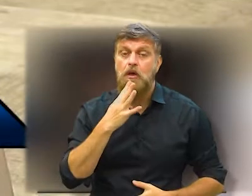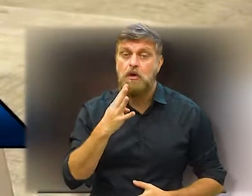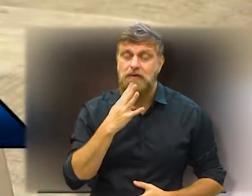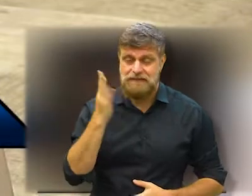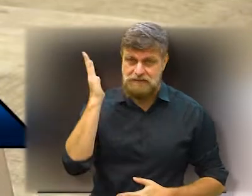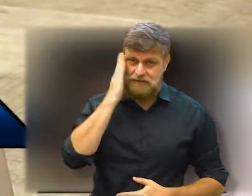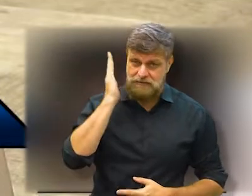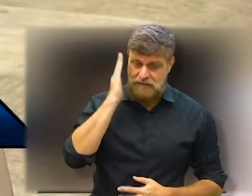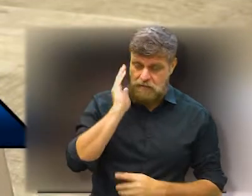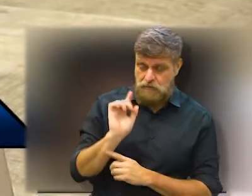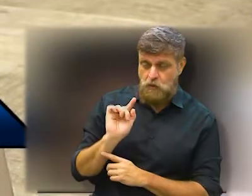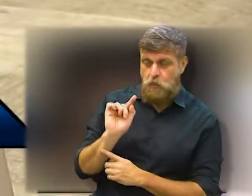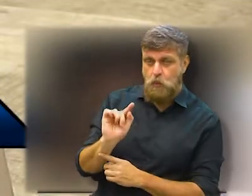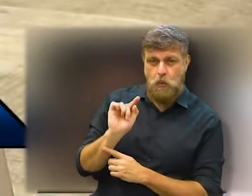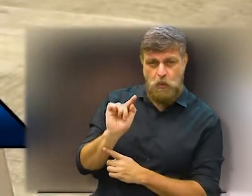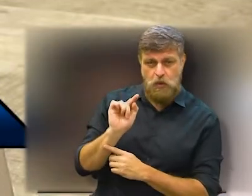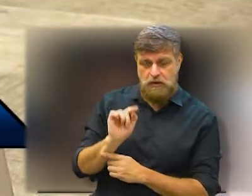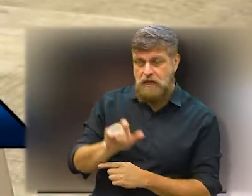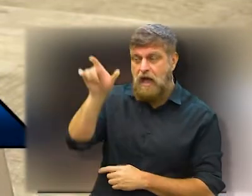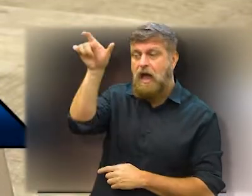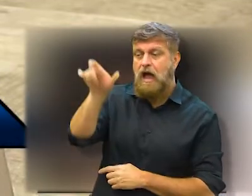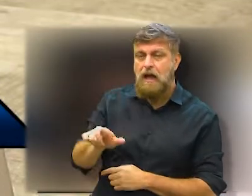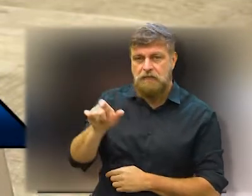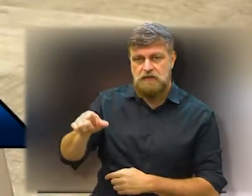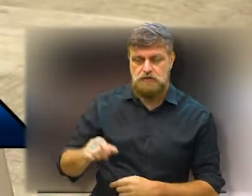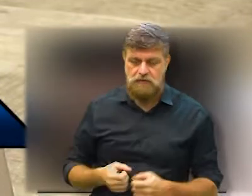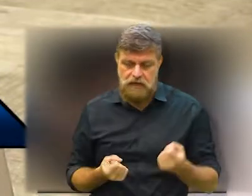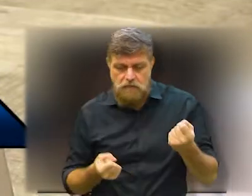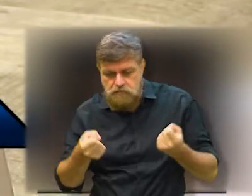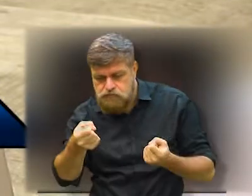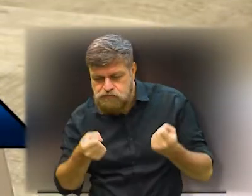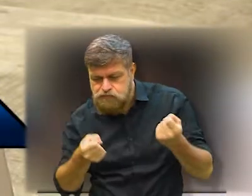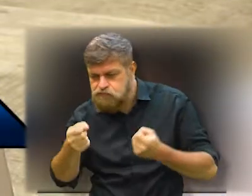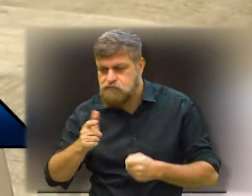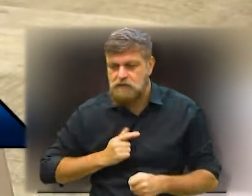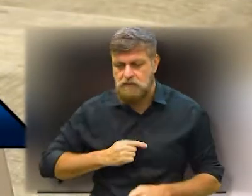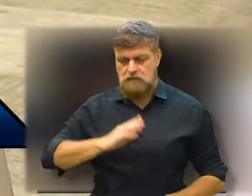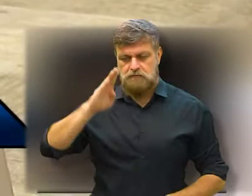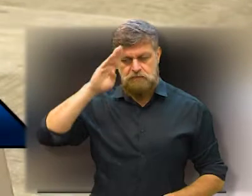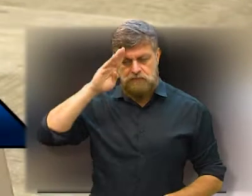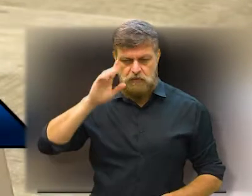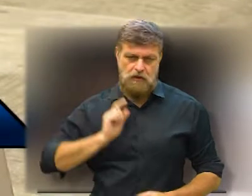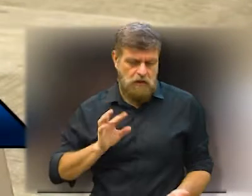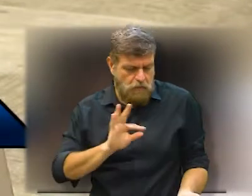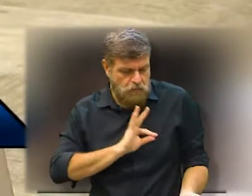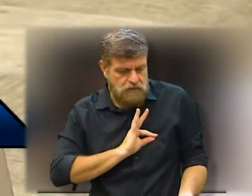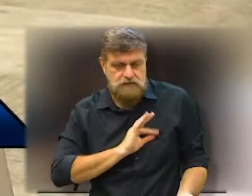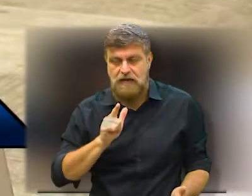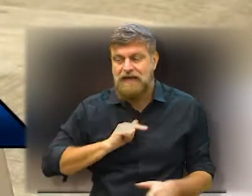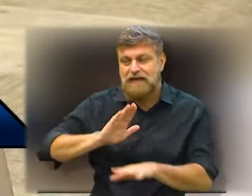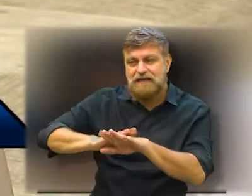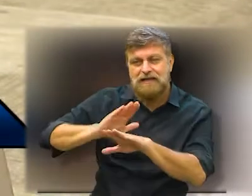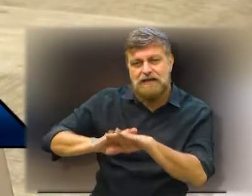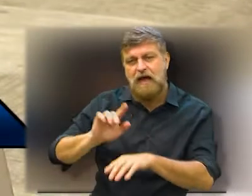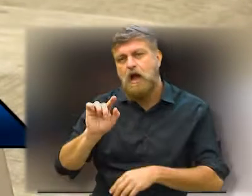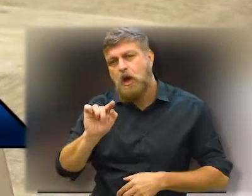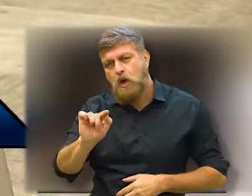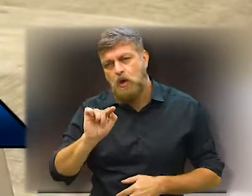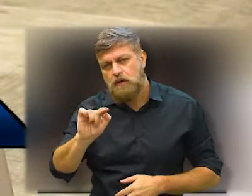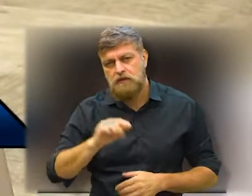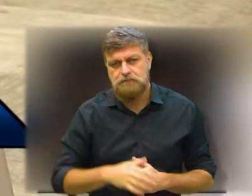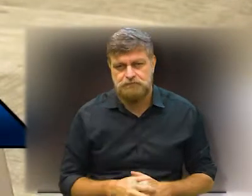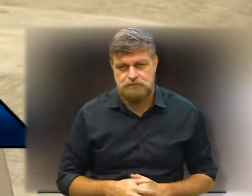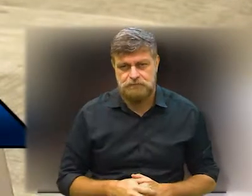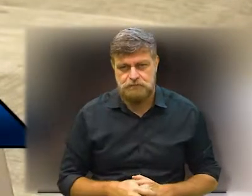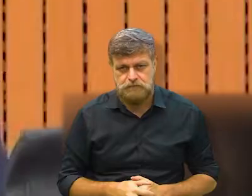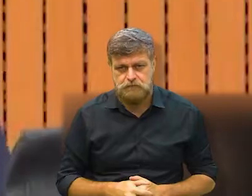um pouco mais, saber o homem atrás daquela viatura, atrás daquela farda, né, o que ele vem fazendo, né, e como vem